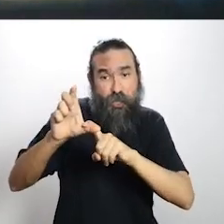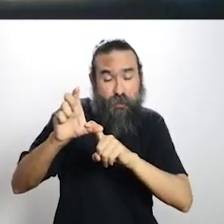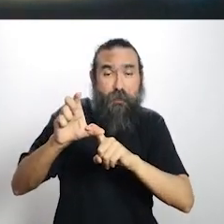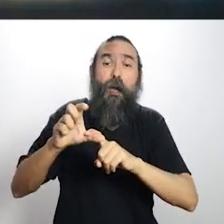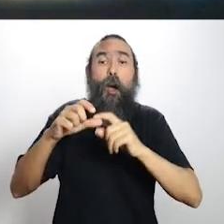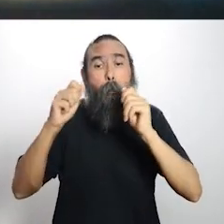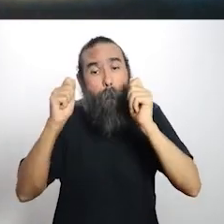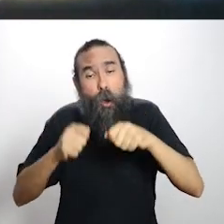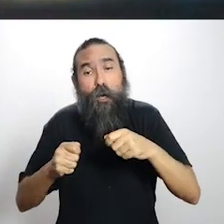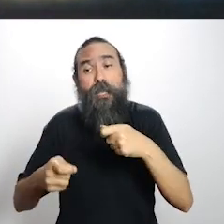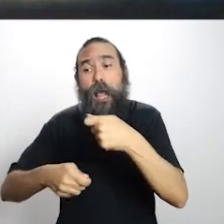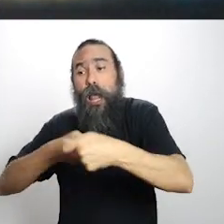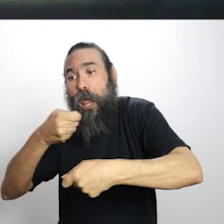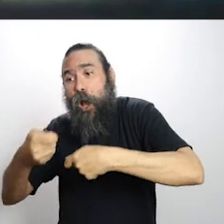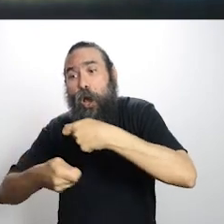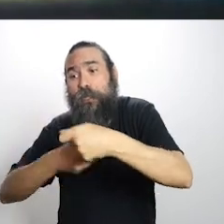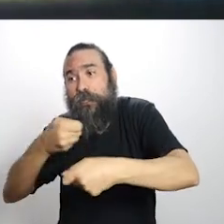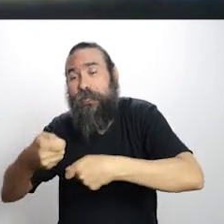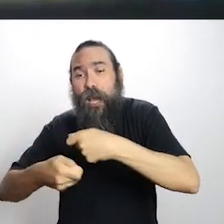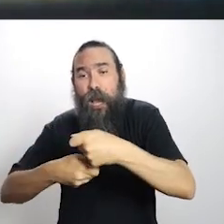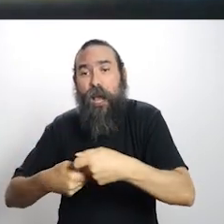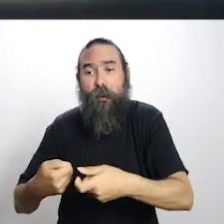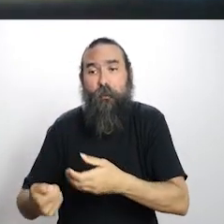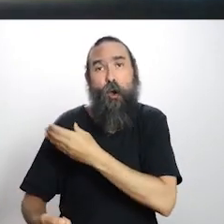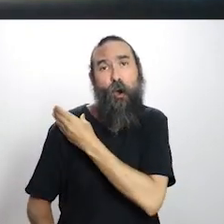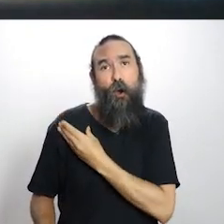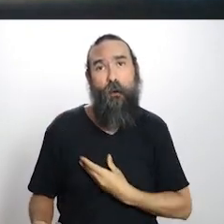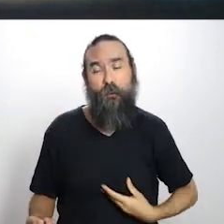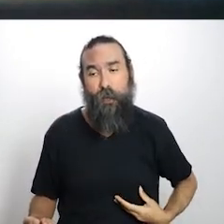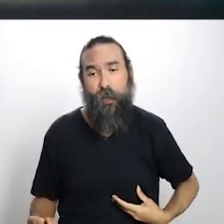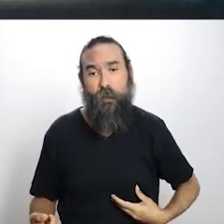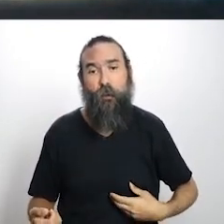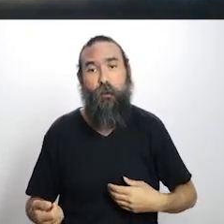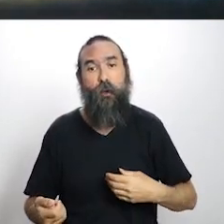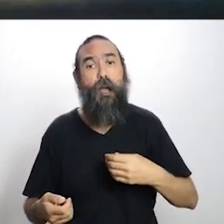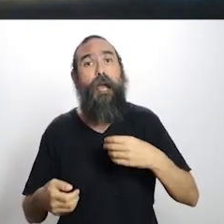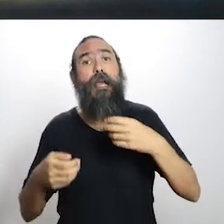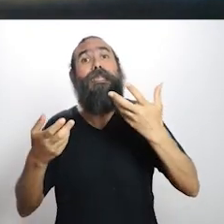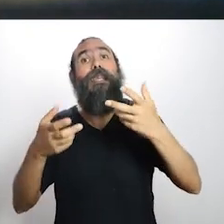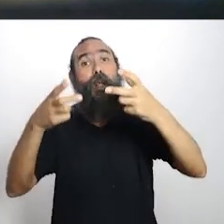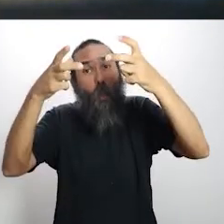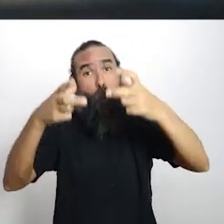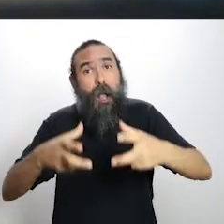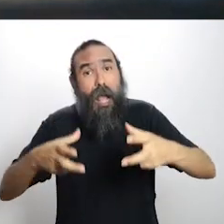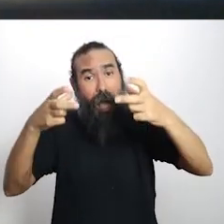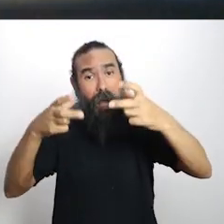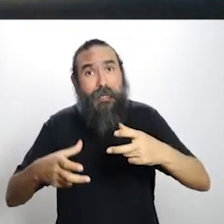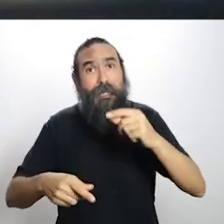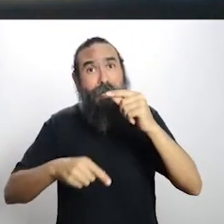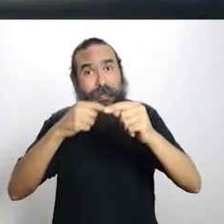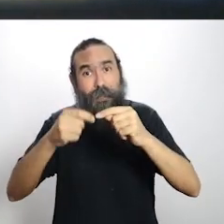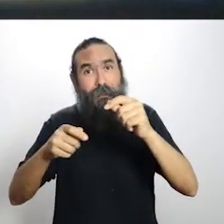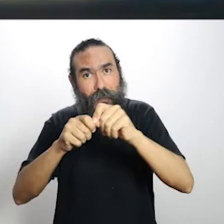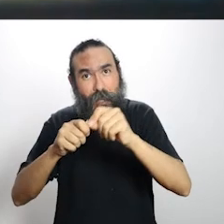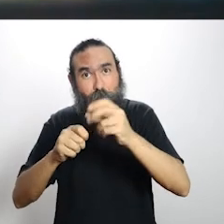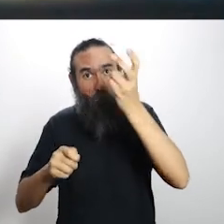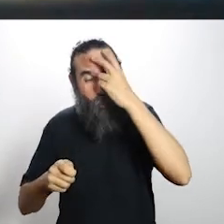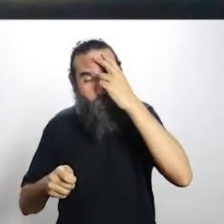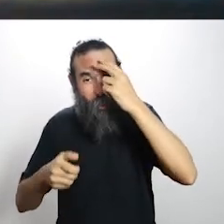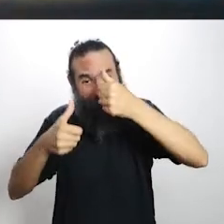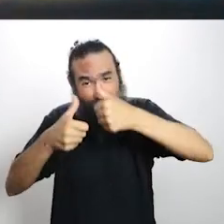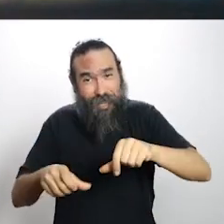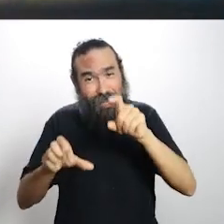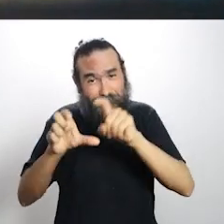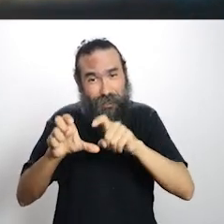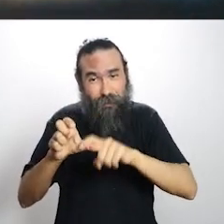sentido com as instituições federais possibilitando que aqueles espaços que aquelas instituições que estão endividadas e que não estão